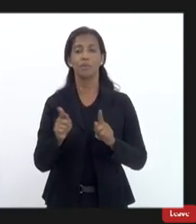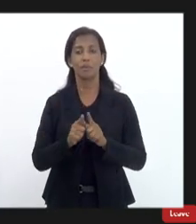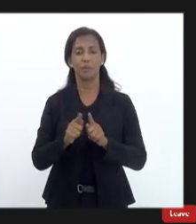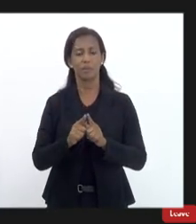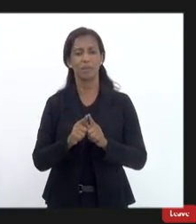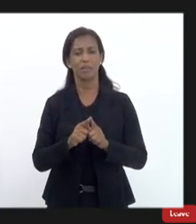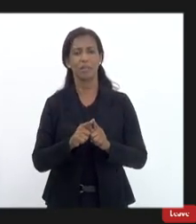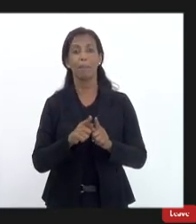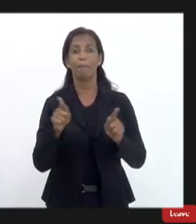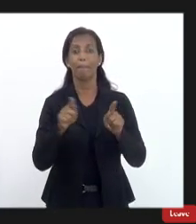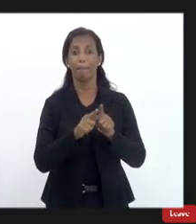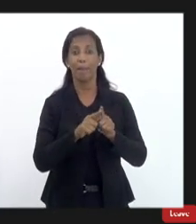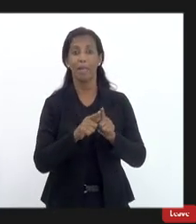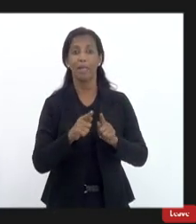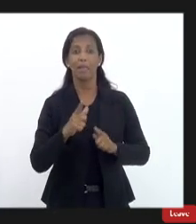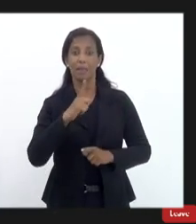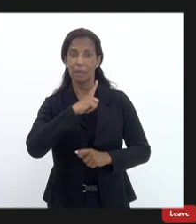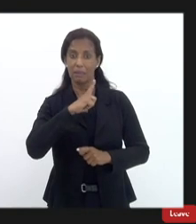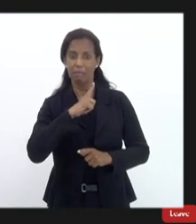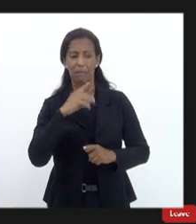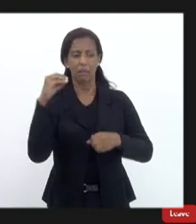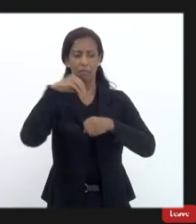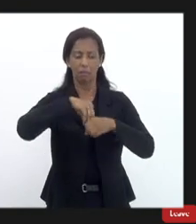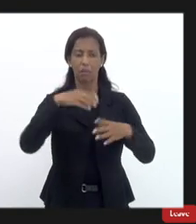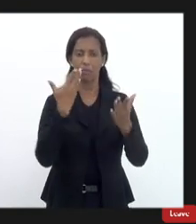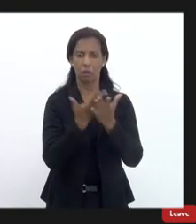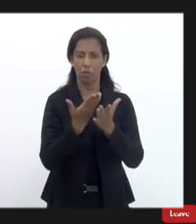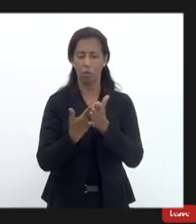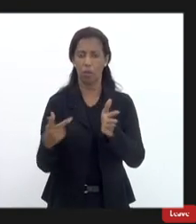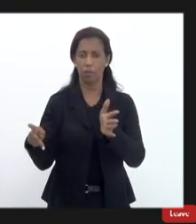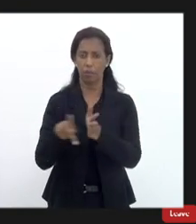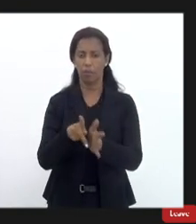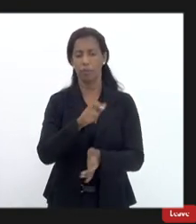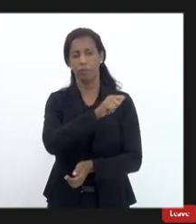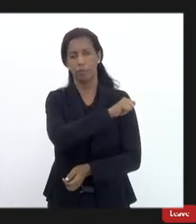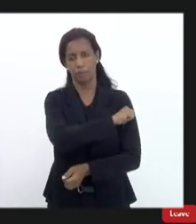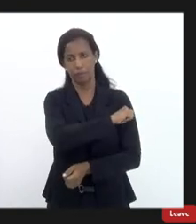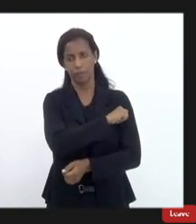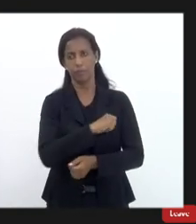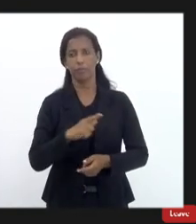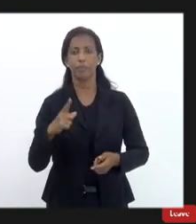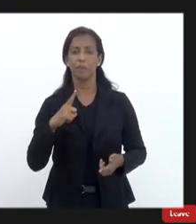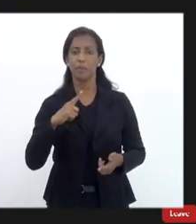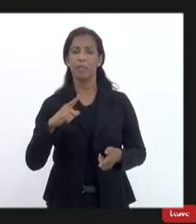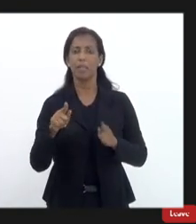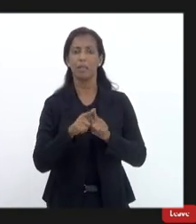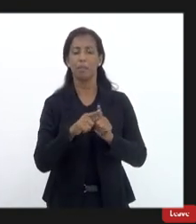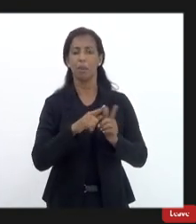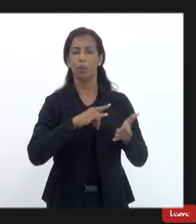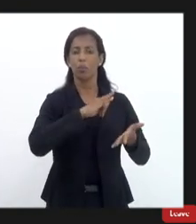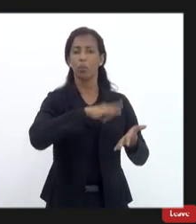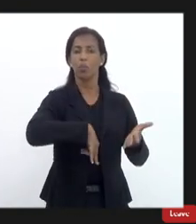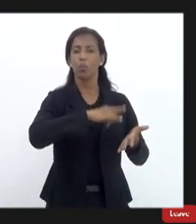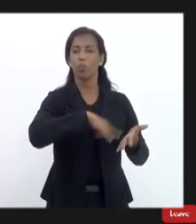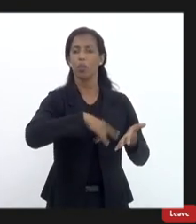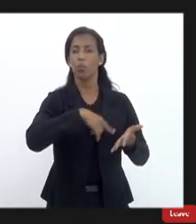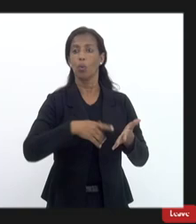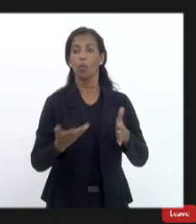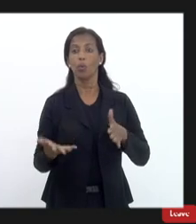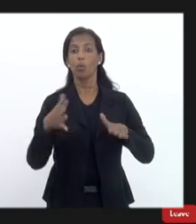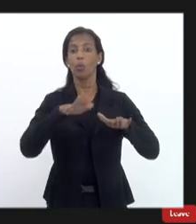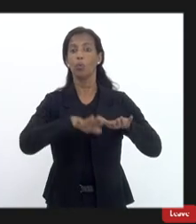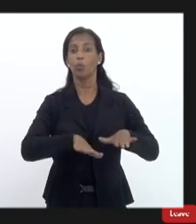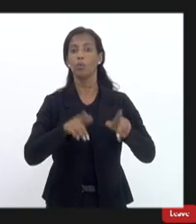abastecidos com frequência, né, que possam ter álcool em gel para os estudantes. A gente tem apontado nesse documento também a questão da inclusão para